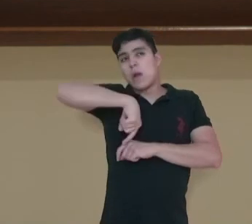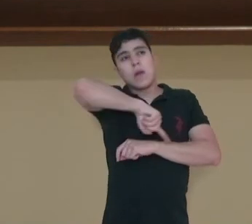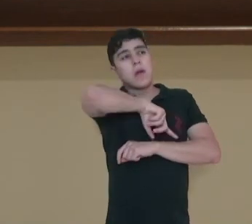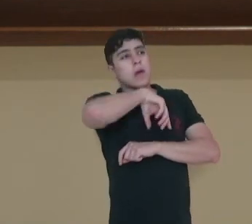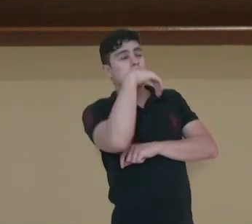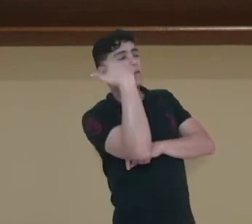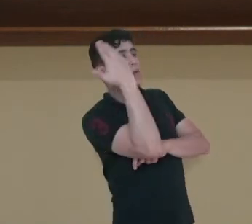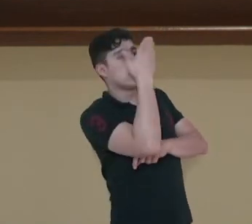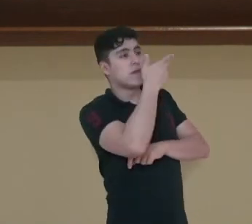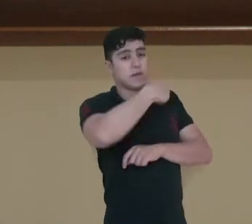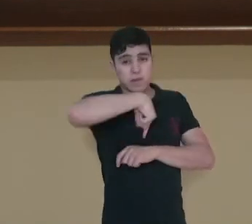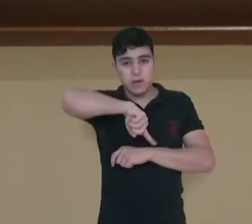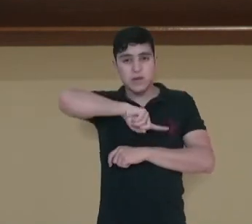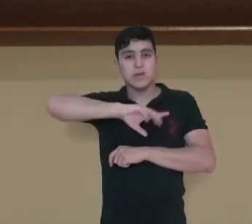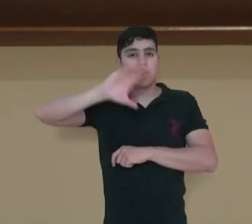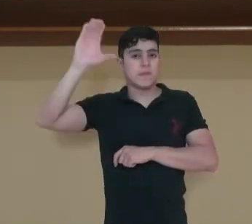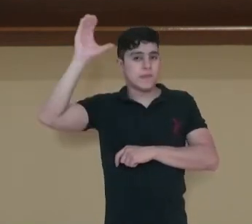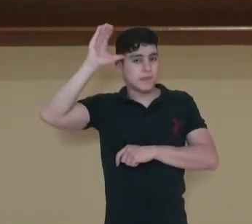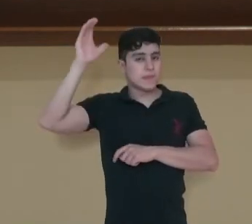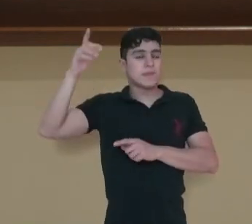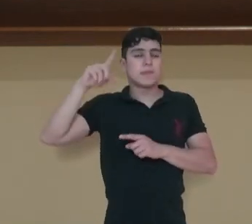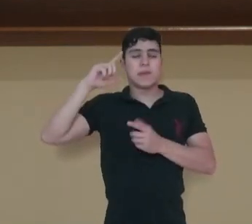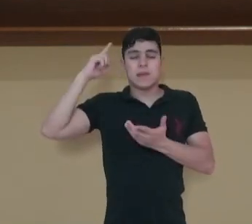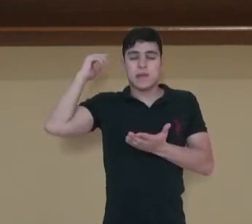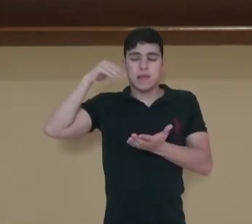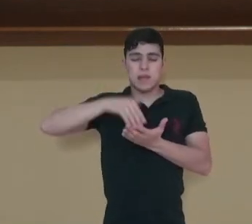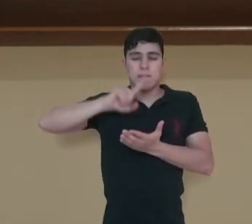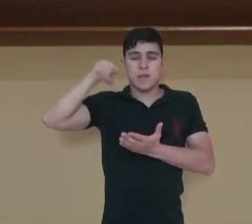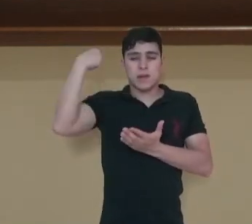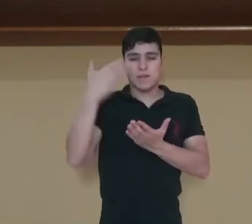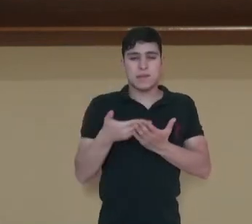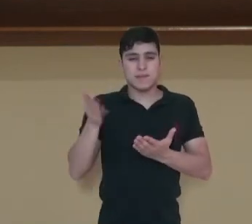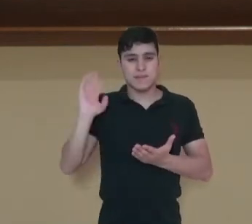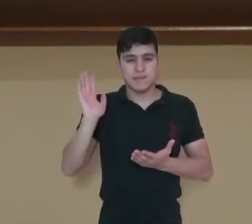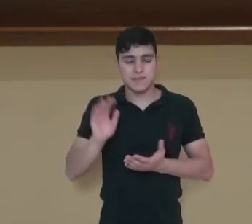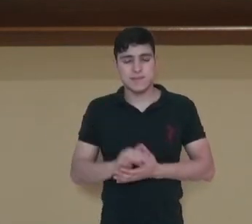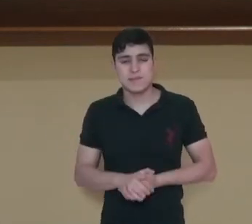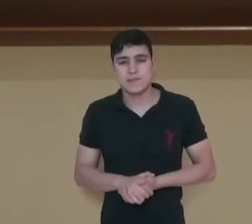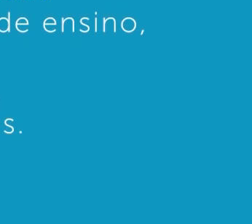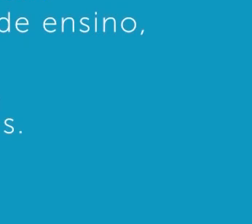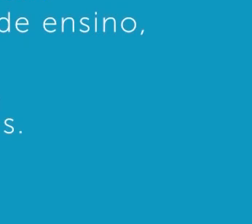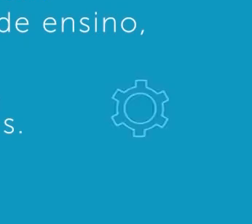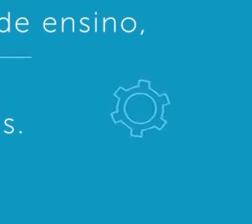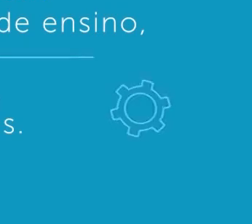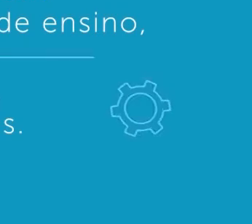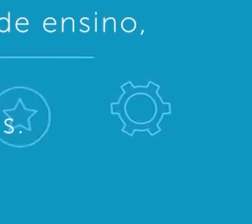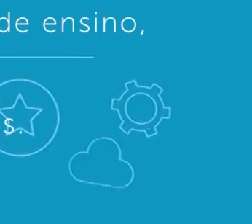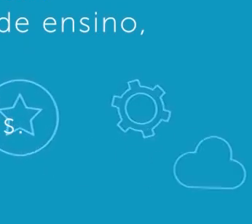para que a gente tenha uma consciência. Nos encontramos na próxima oportunidade. Até lá, pessoal. Tchau, tchau.